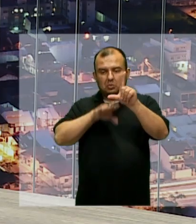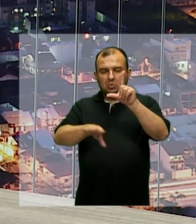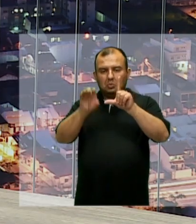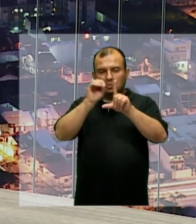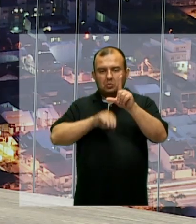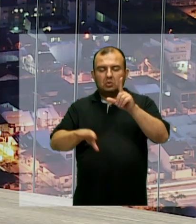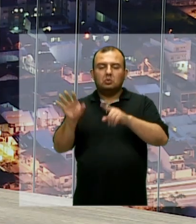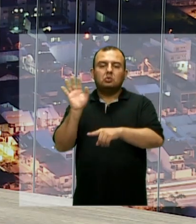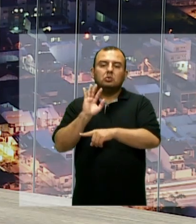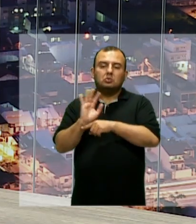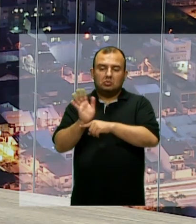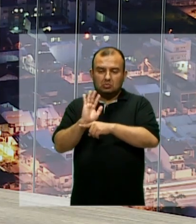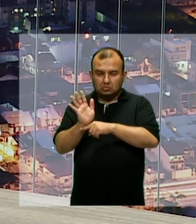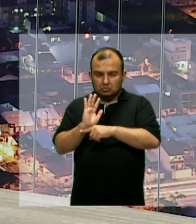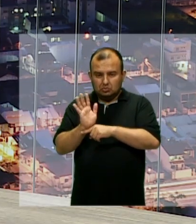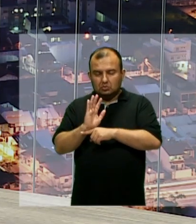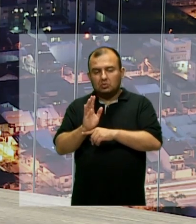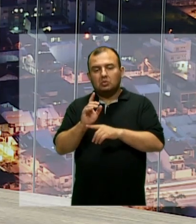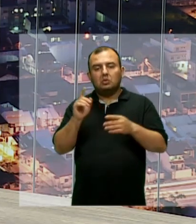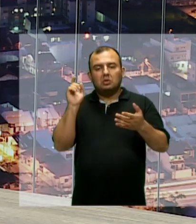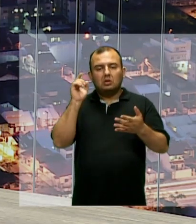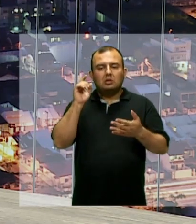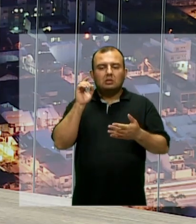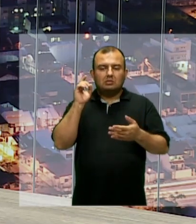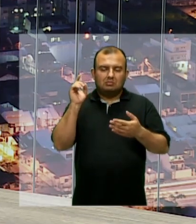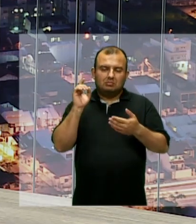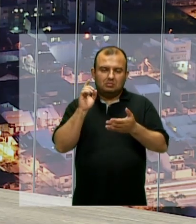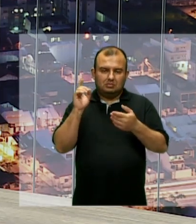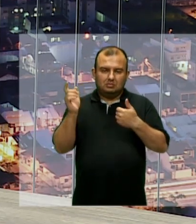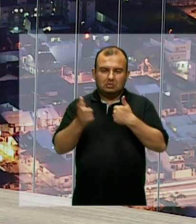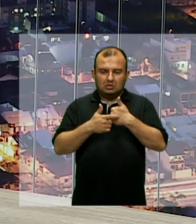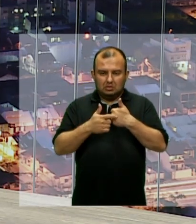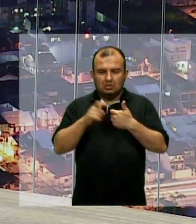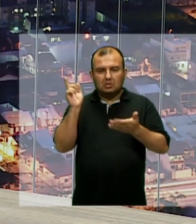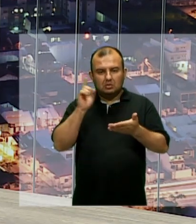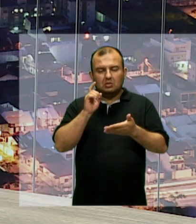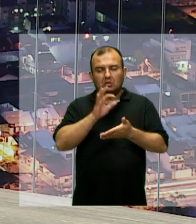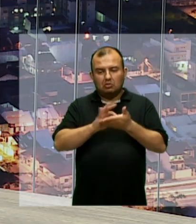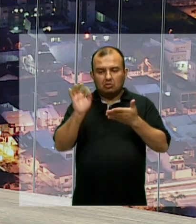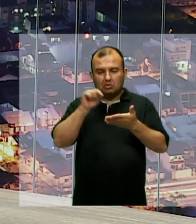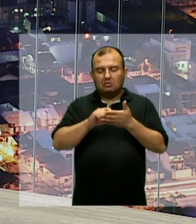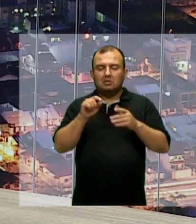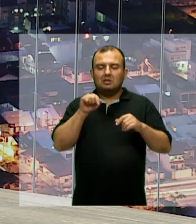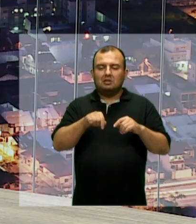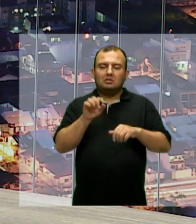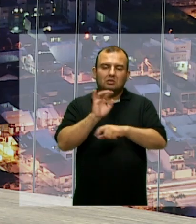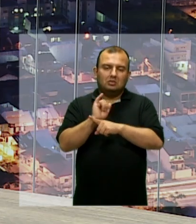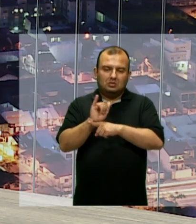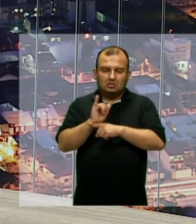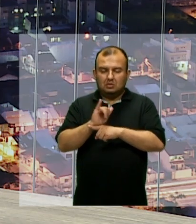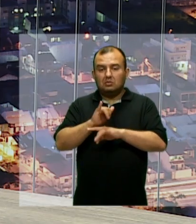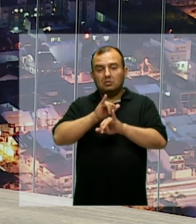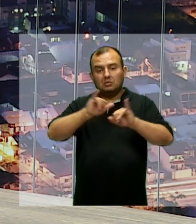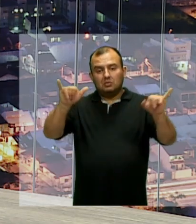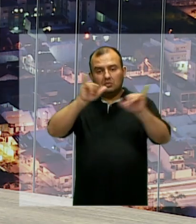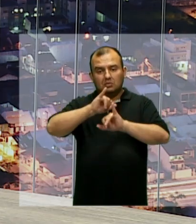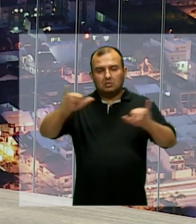as nossas publicações, se inscreva no nosso canal, que a gente continua crescendo. E vamos fazer,